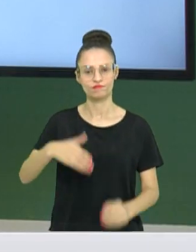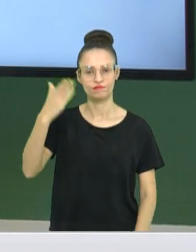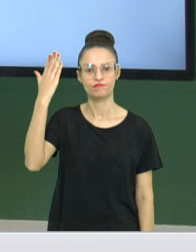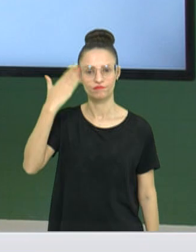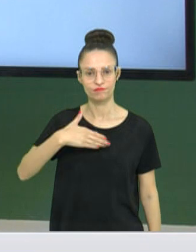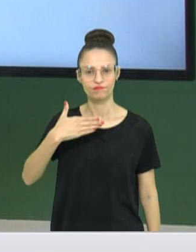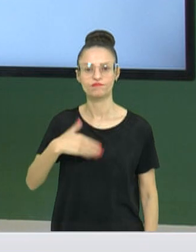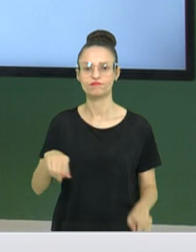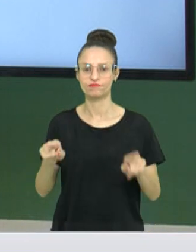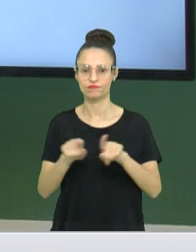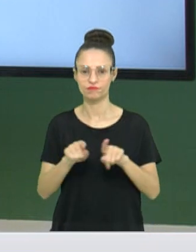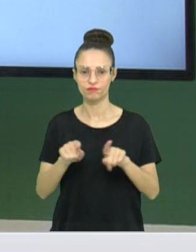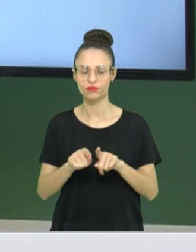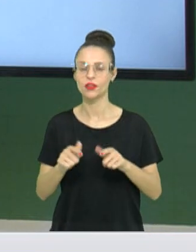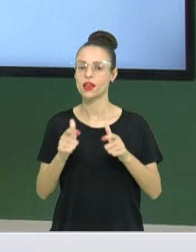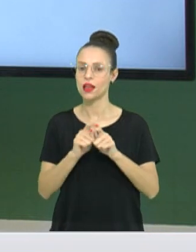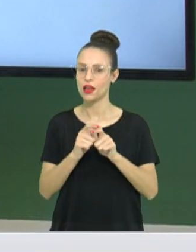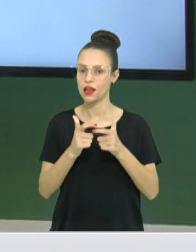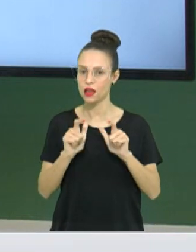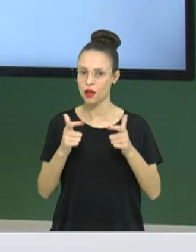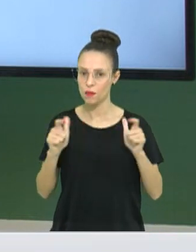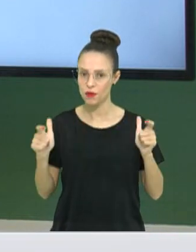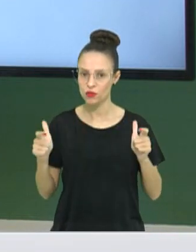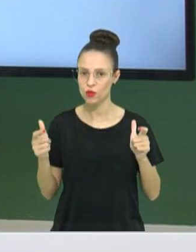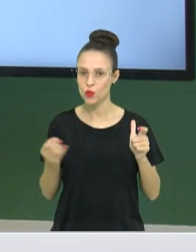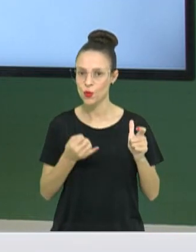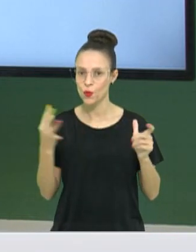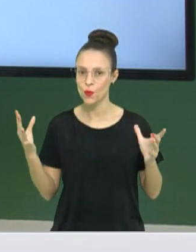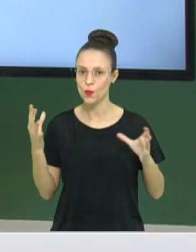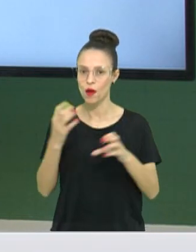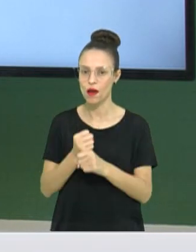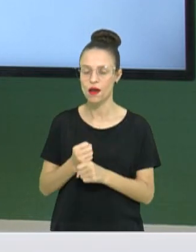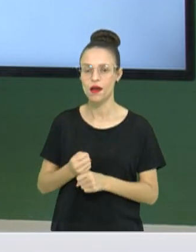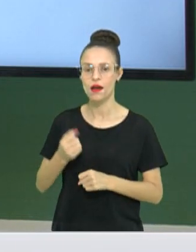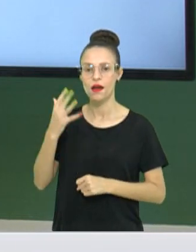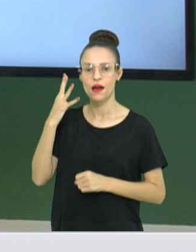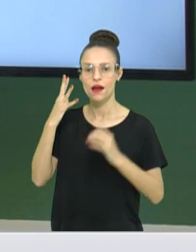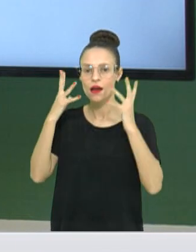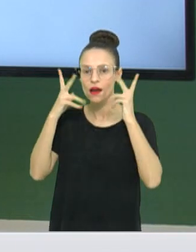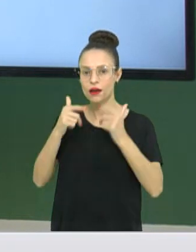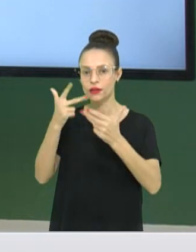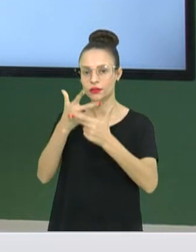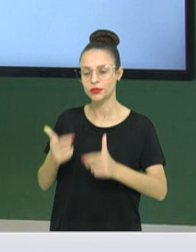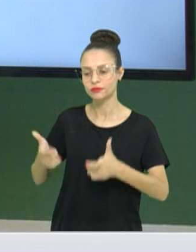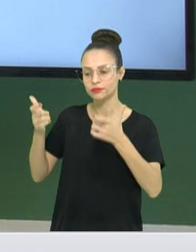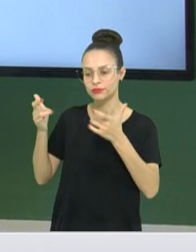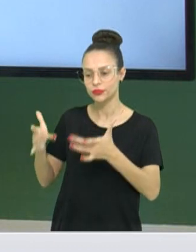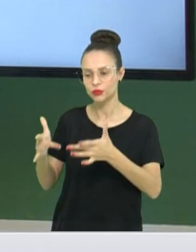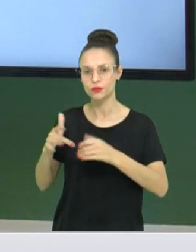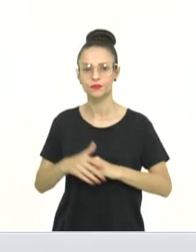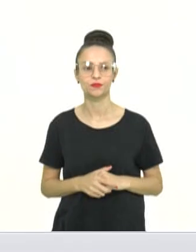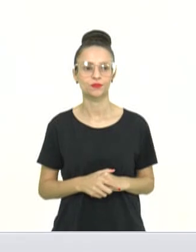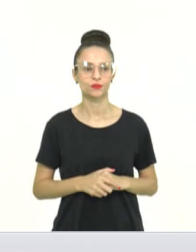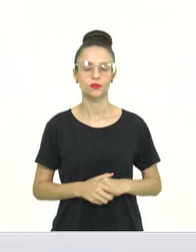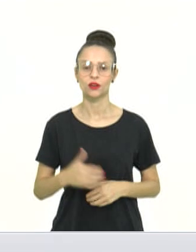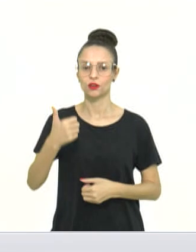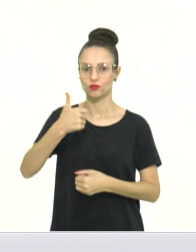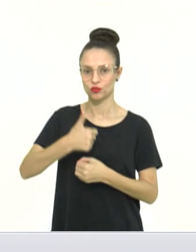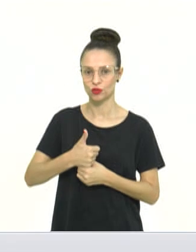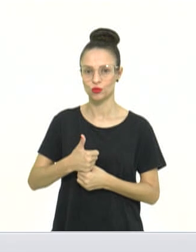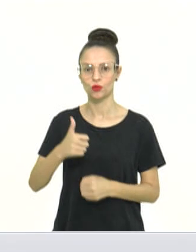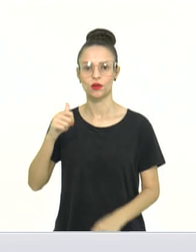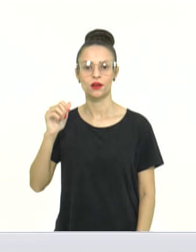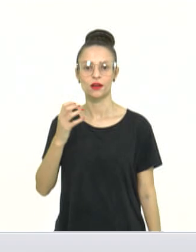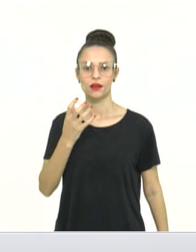comprovação também aumentou o número de animais abandonados. O diretor da ONG Cão